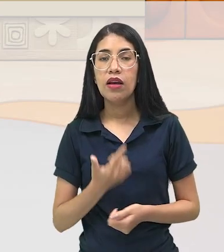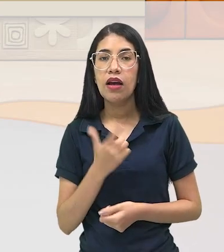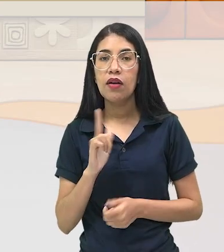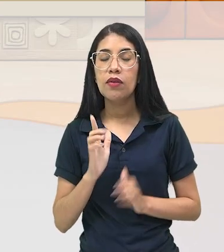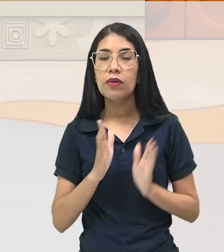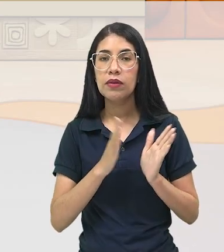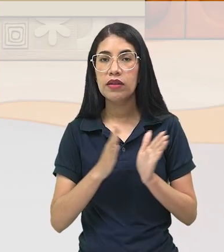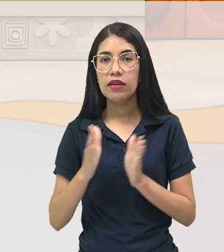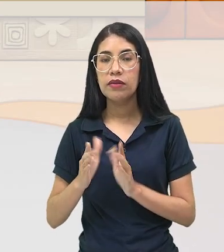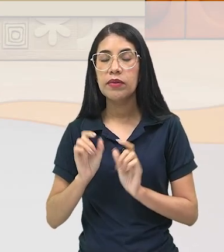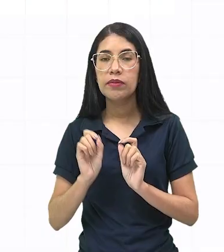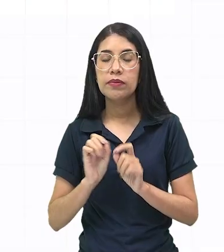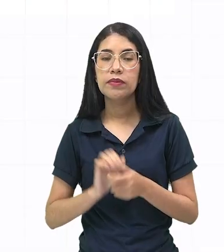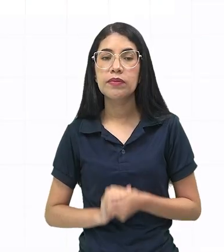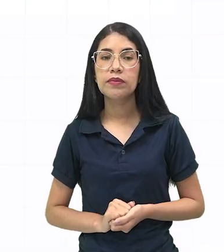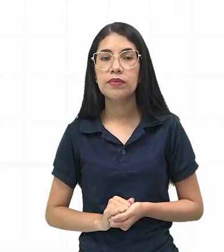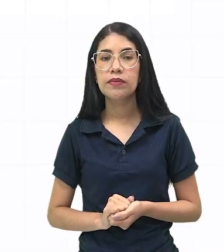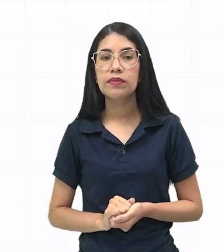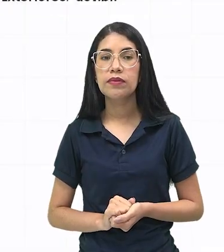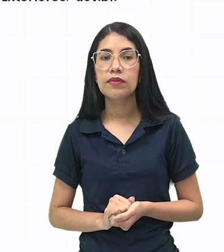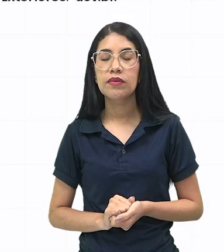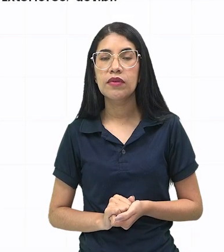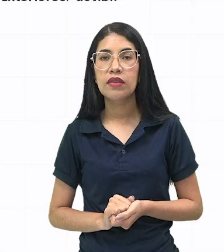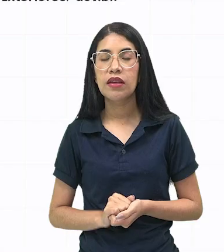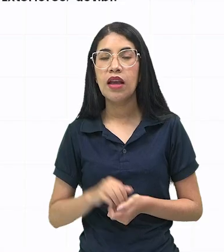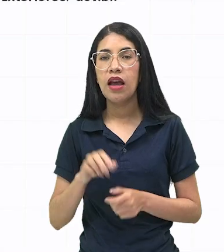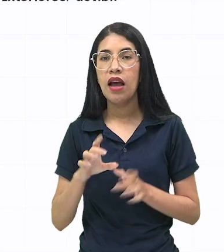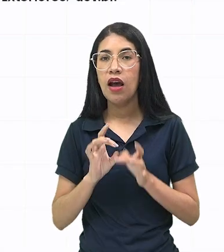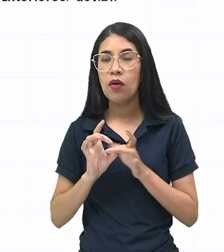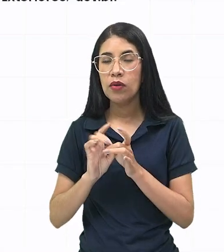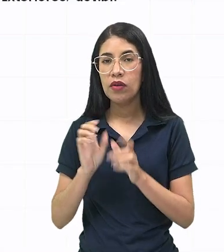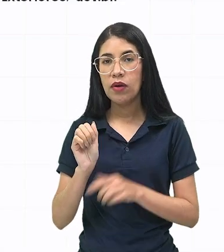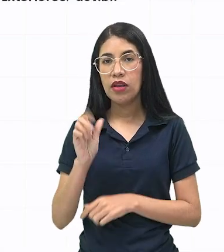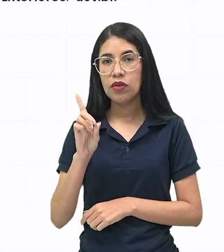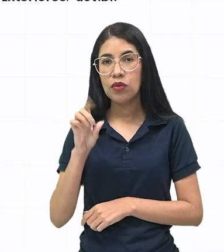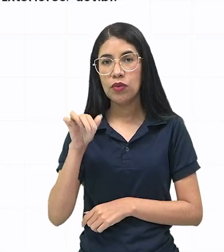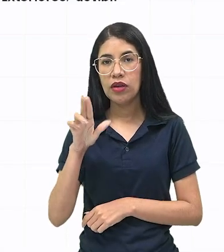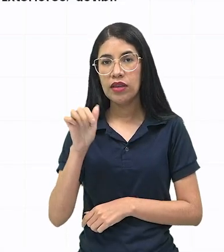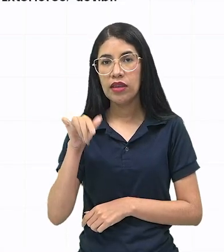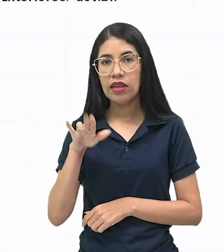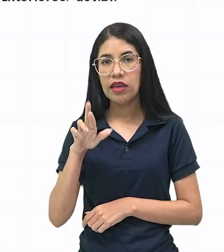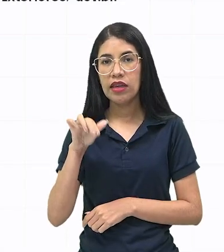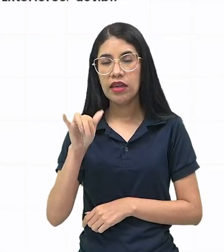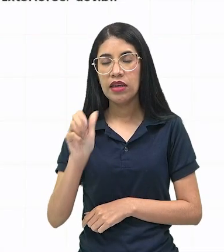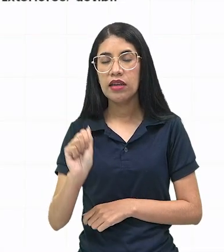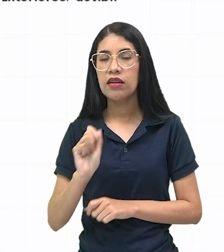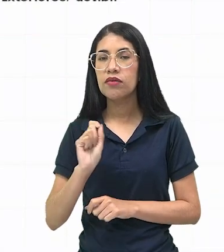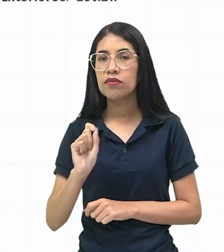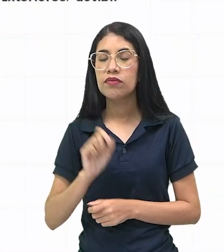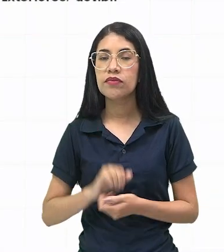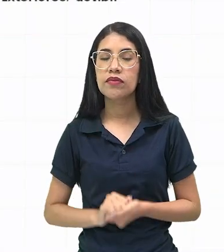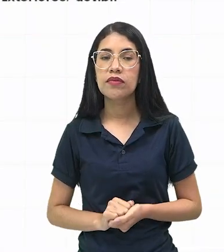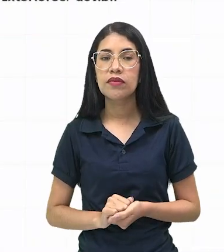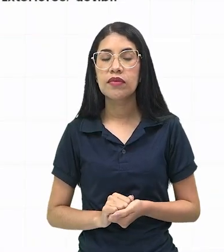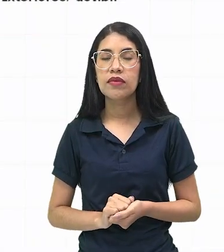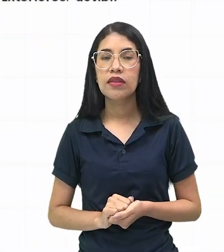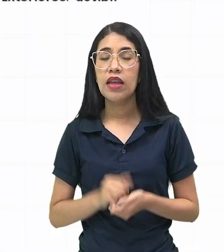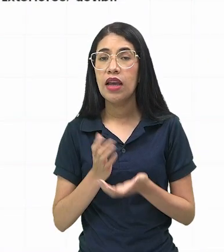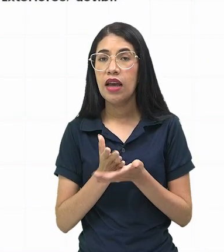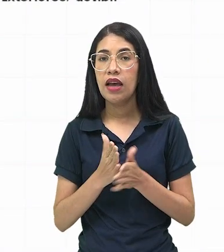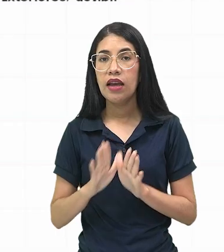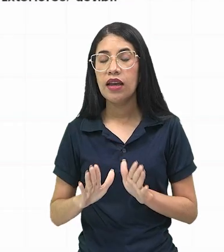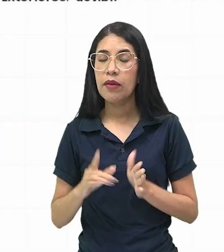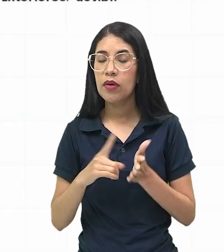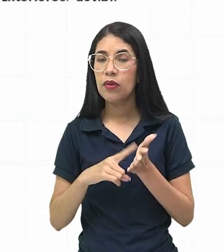próxima etapa. Acompanhe aqui comigo. Na união aduaneira, a gente já tem ali a abolição, o